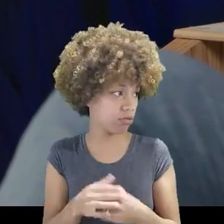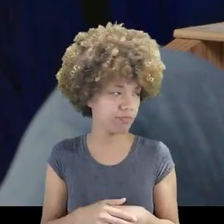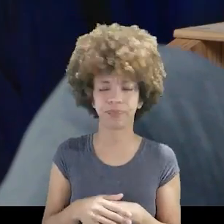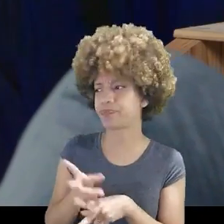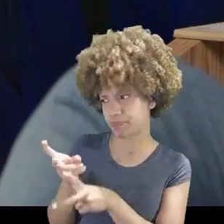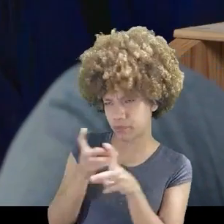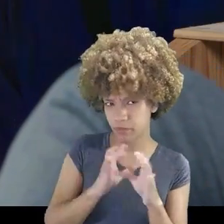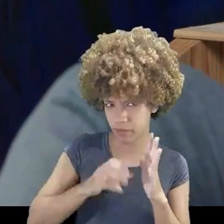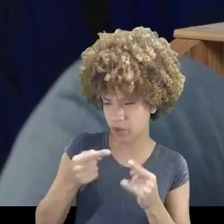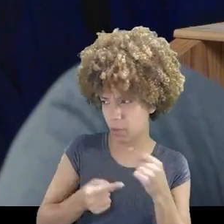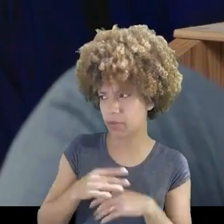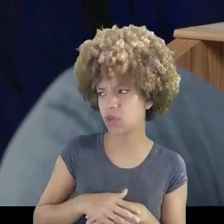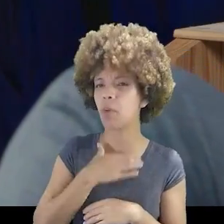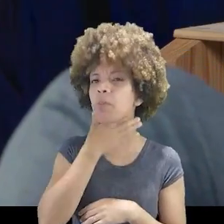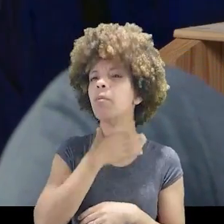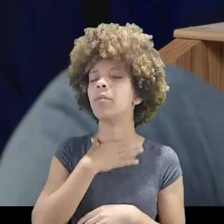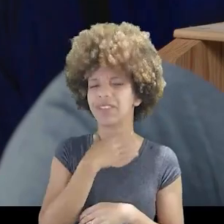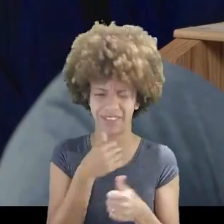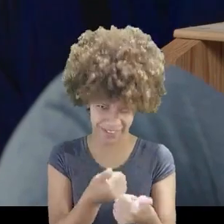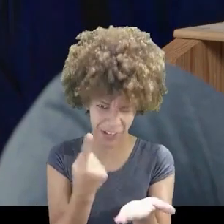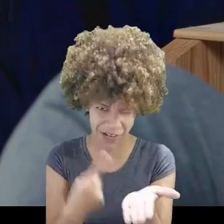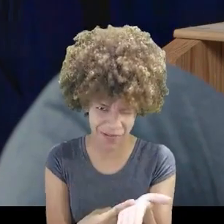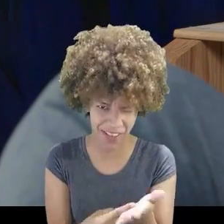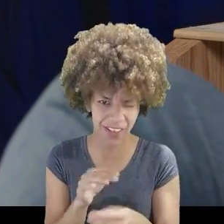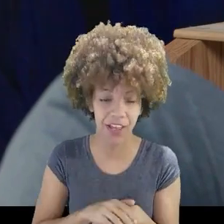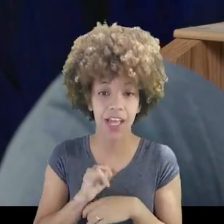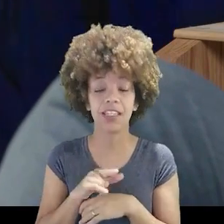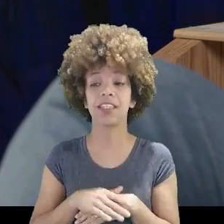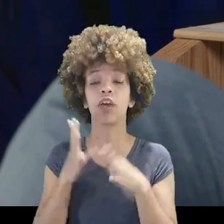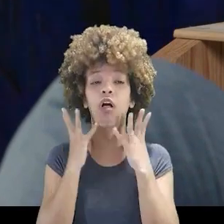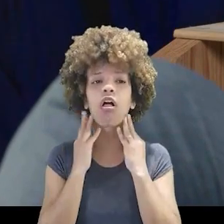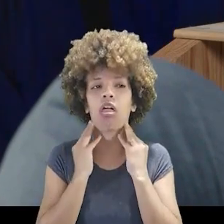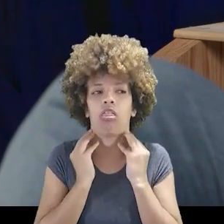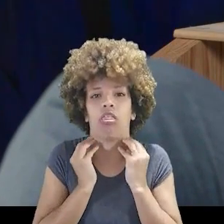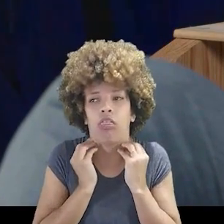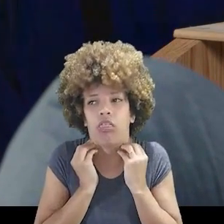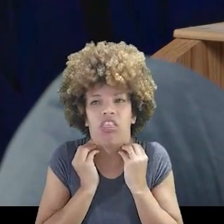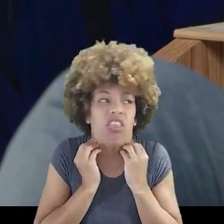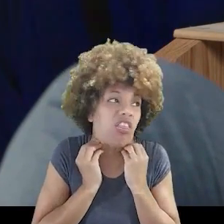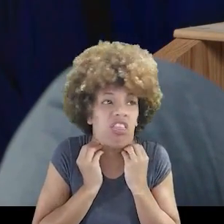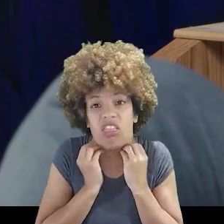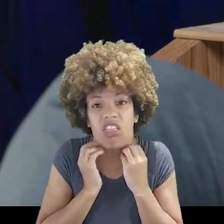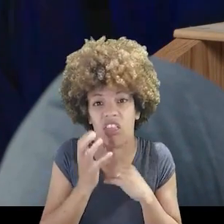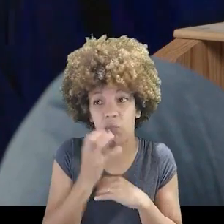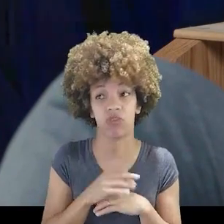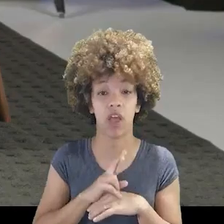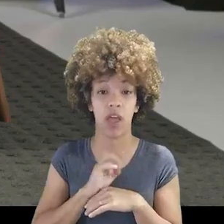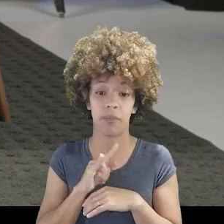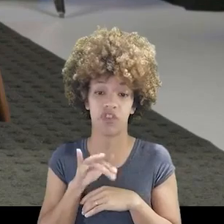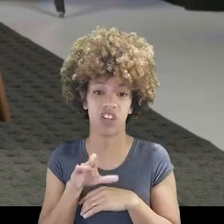nos políticos eram pescoço de um por um tá bom galera se ele for assim aquela cara de bicho